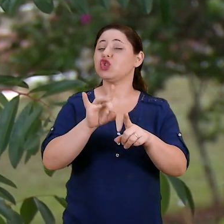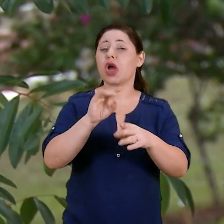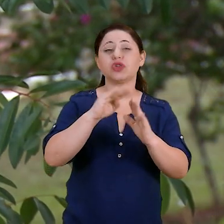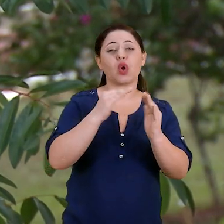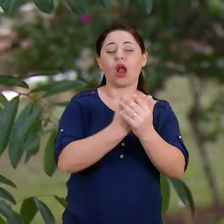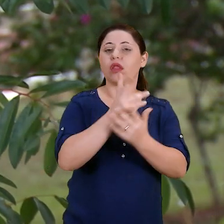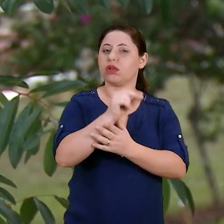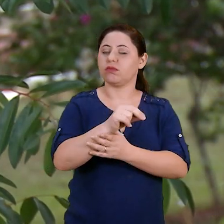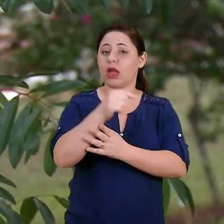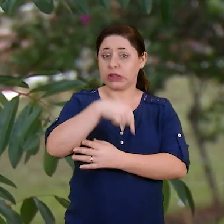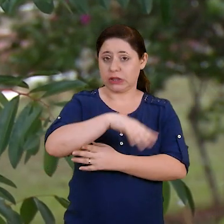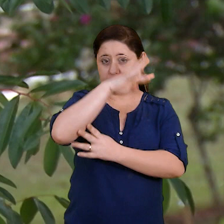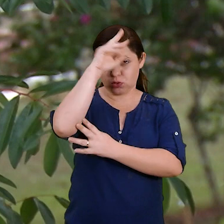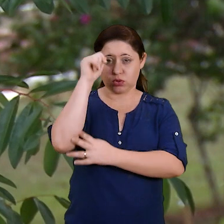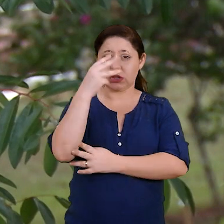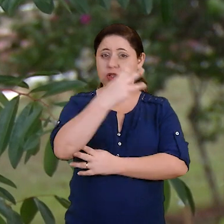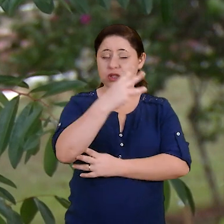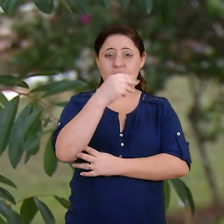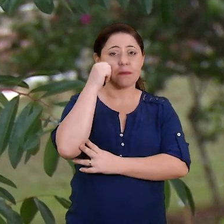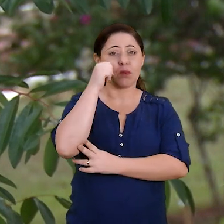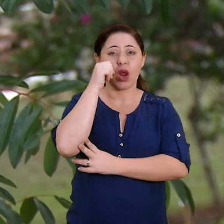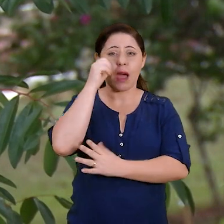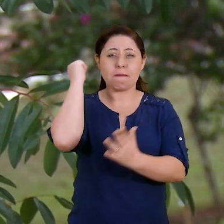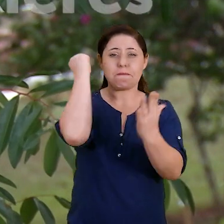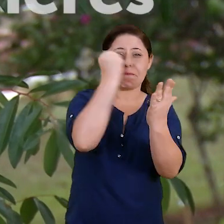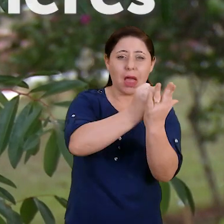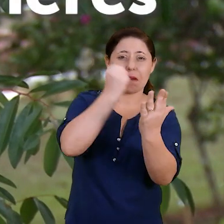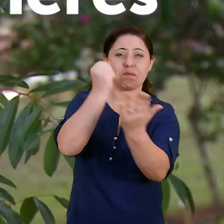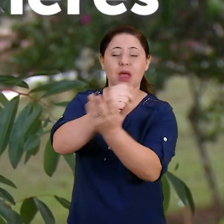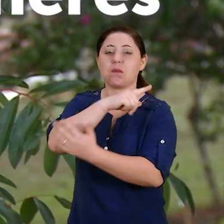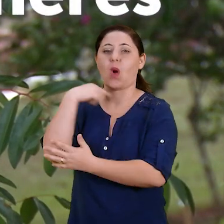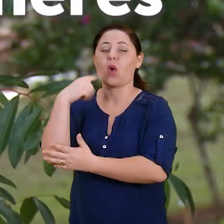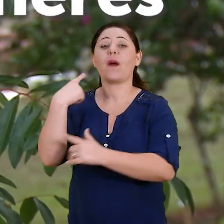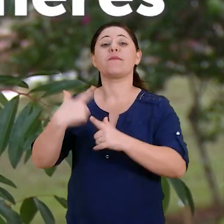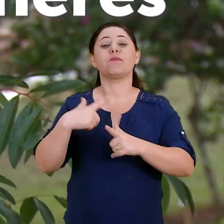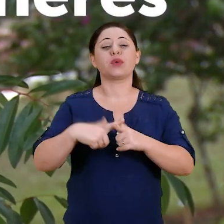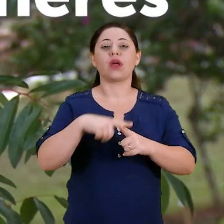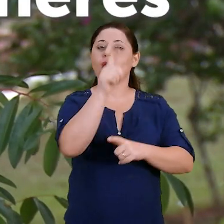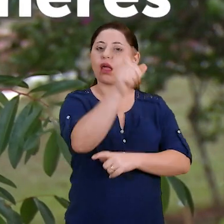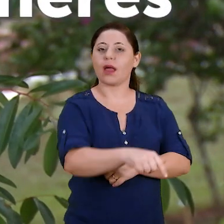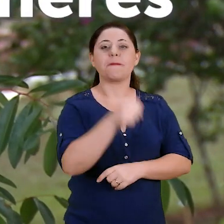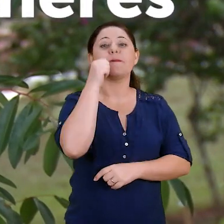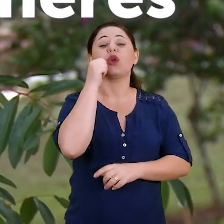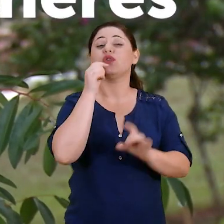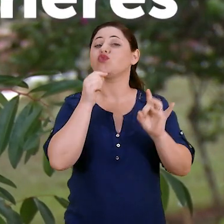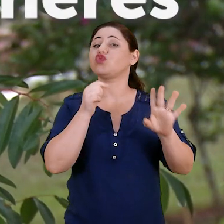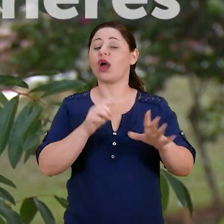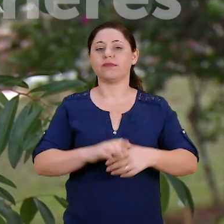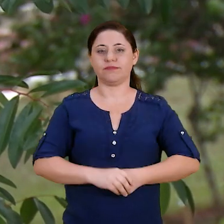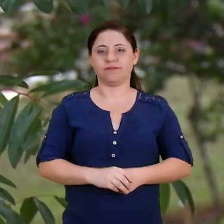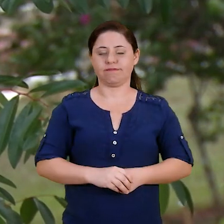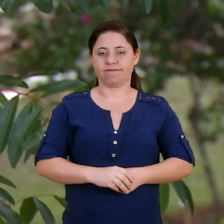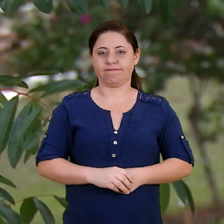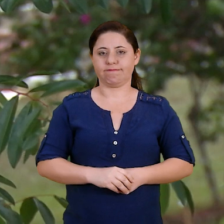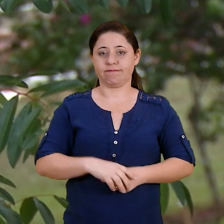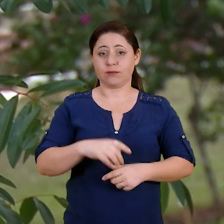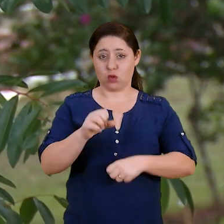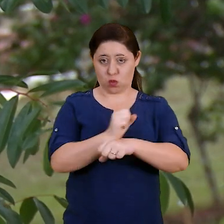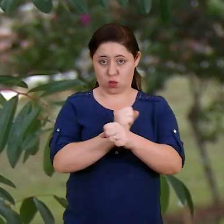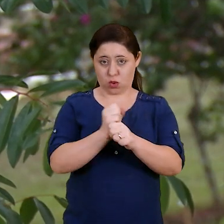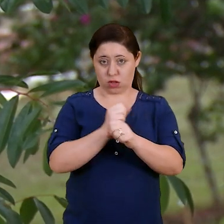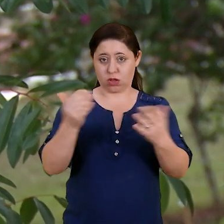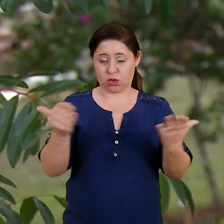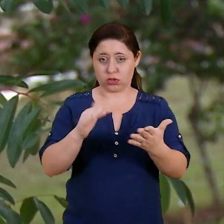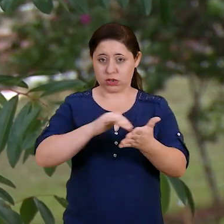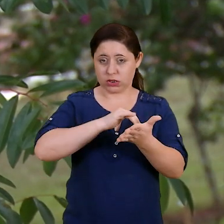públicos, além das escolas. Em Mato Grosso do Sul, 33 mulheres foram mortas no ano passado simplesmente pelo fato de